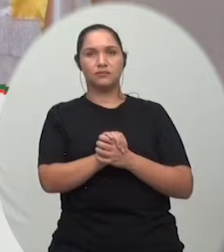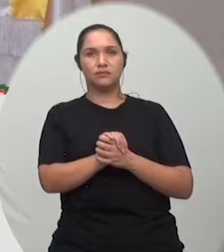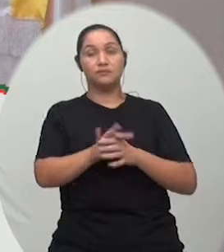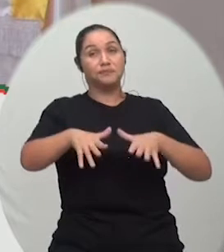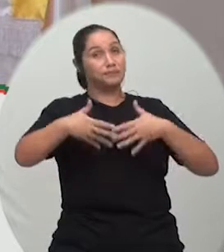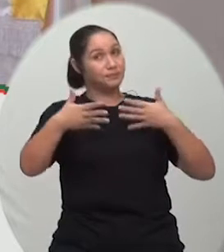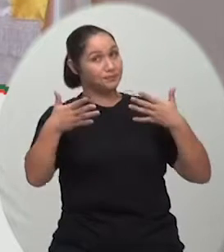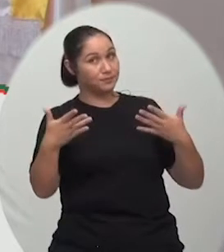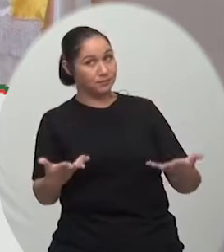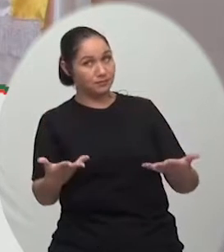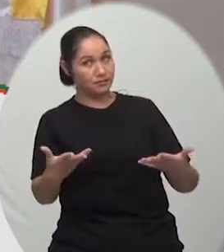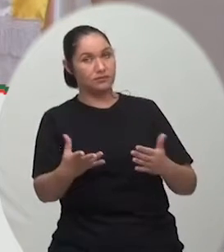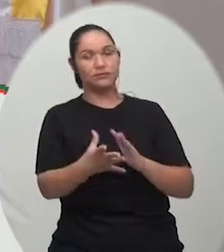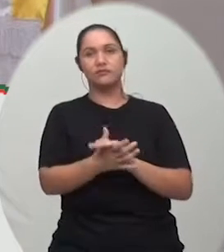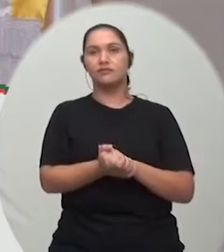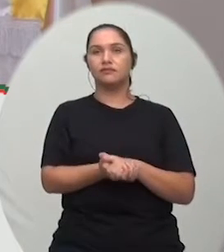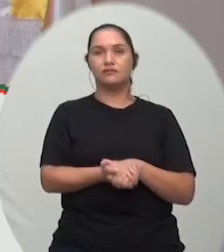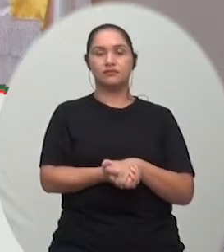Então, assim, ó,